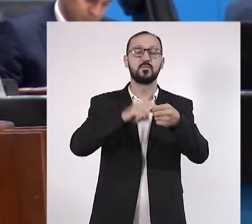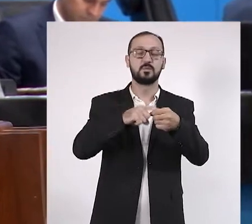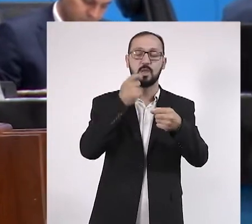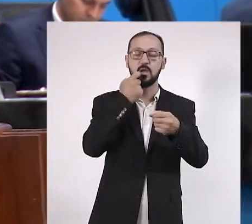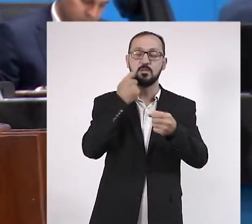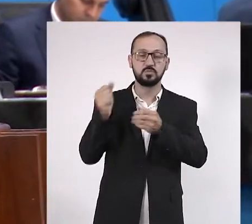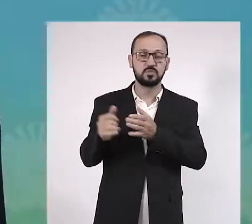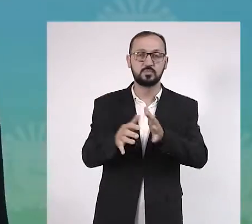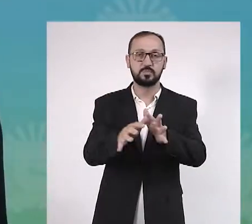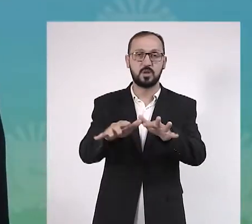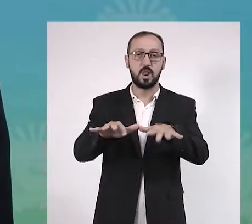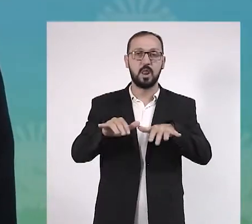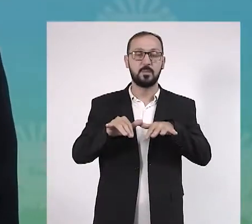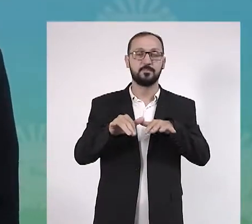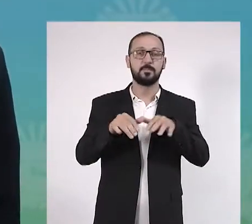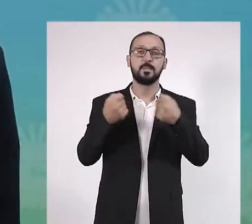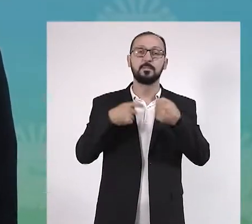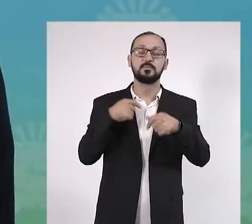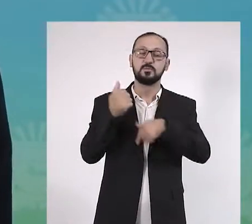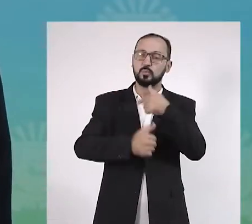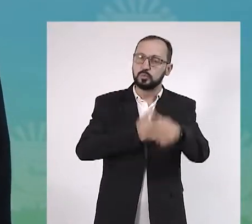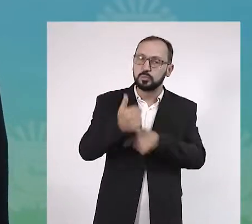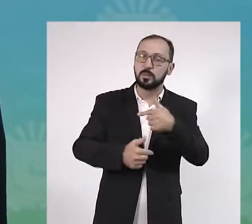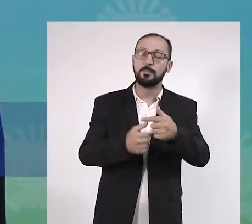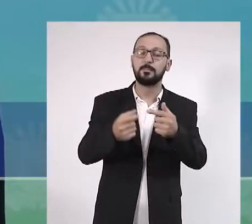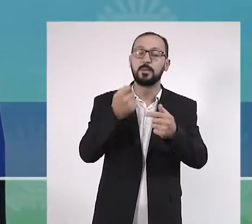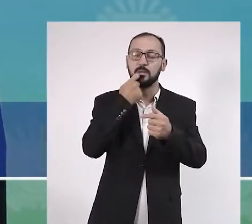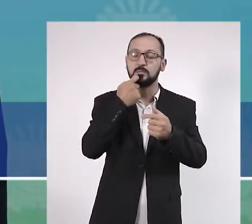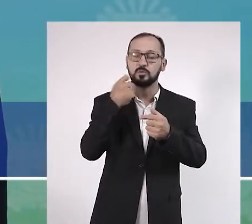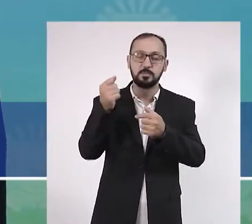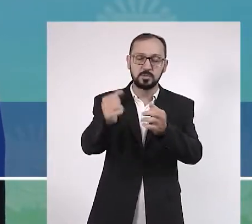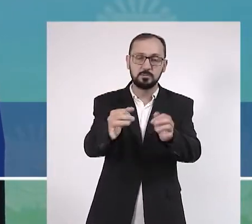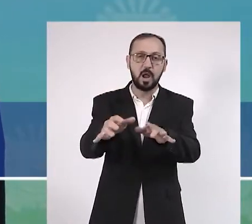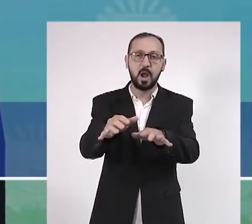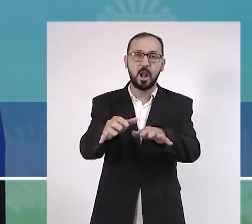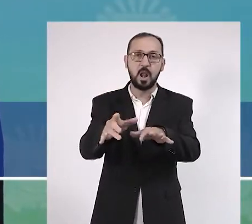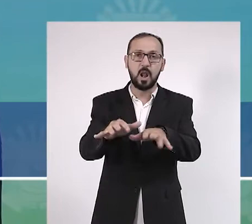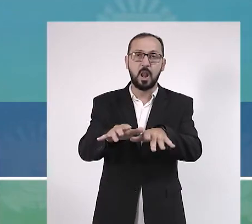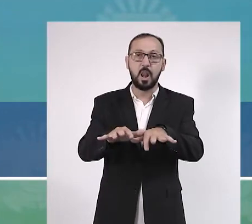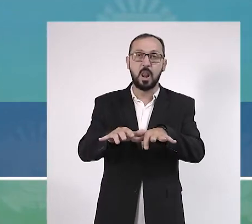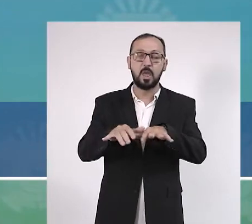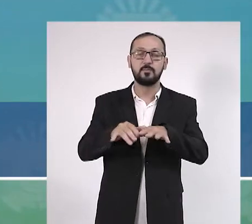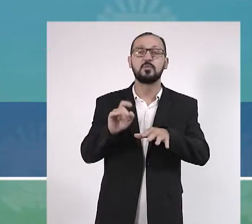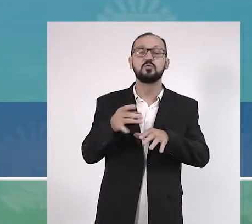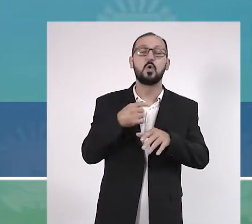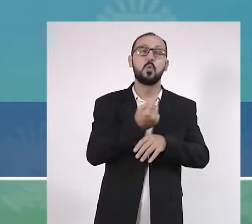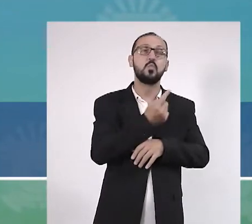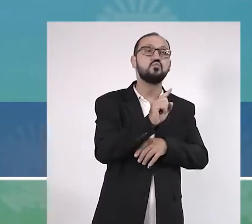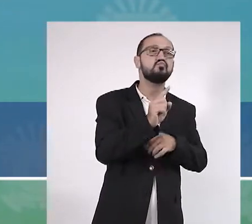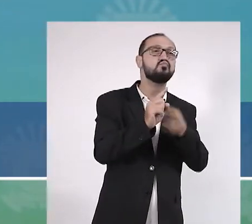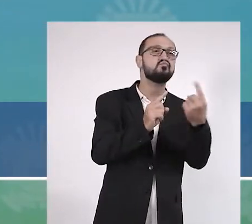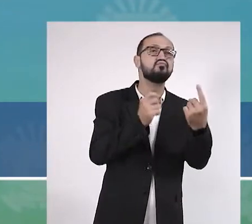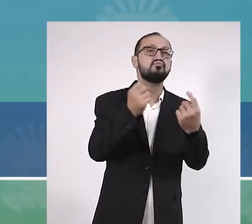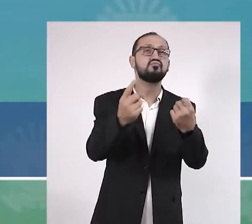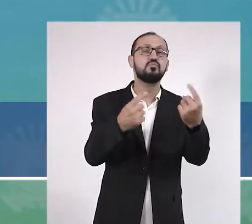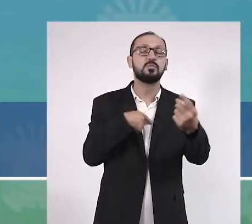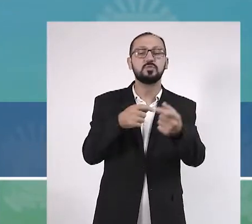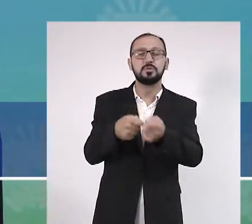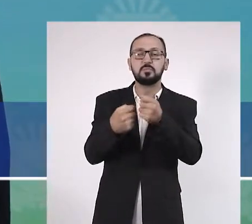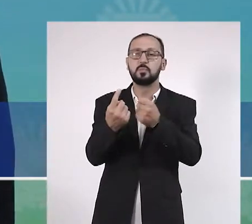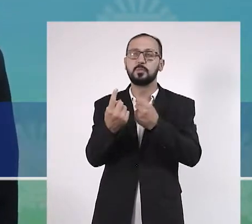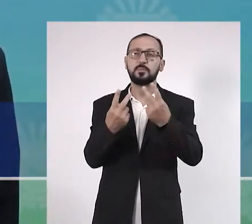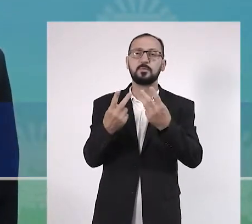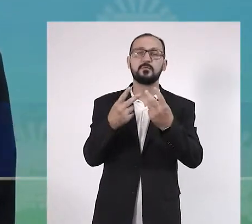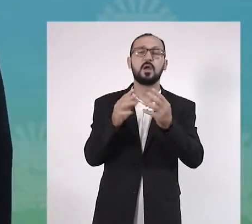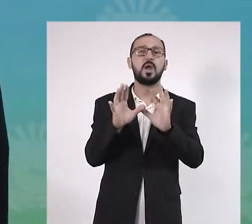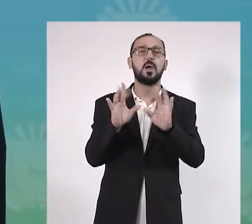do estoque pesqueiro. É preciso fazer um grande trabalho para repovoar nossos rios. Não vai ser o pescador amador tirando um peixe, 2, 3, que vai